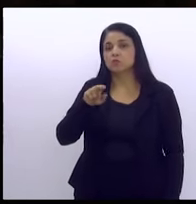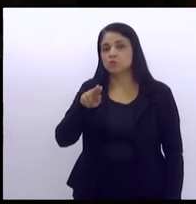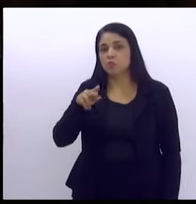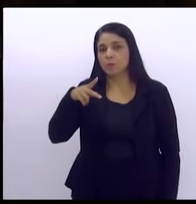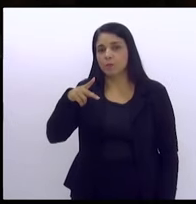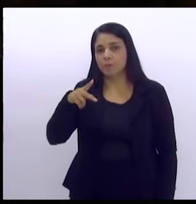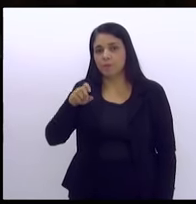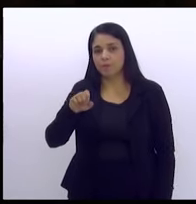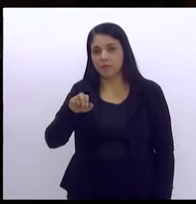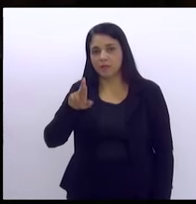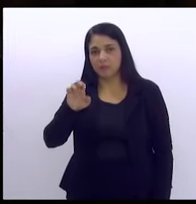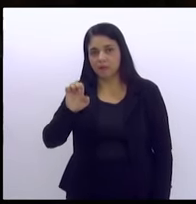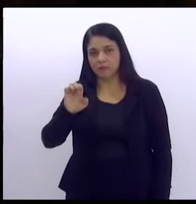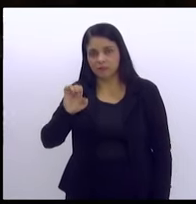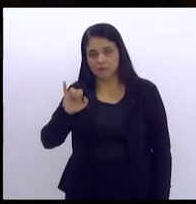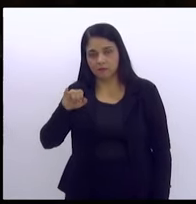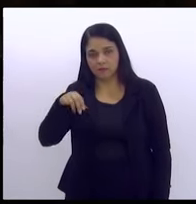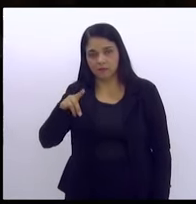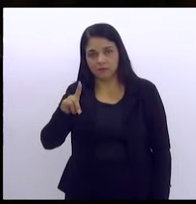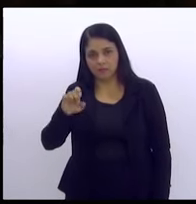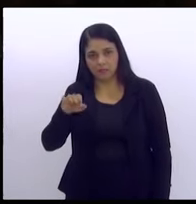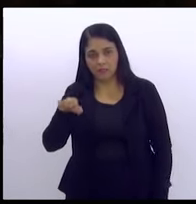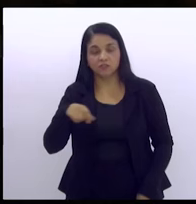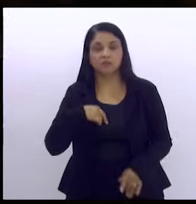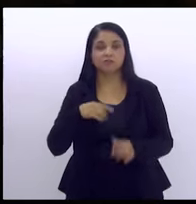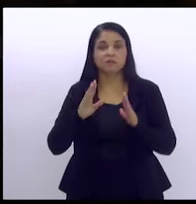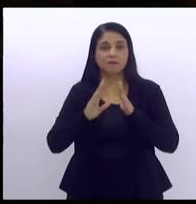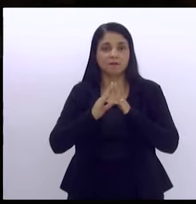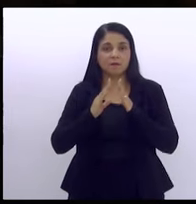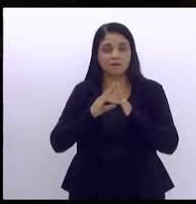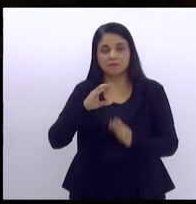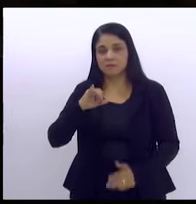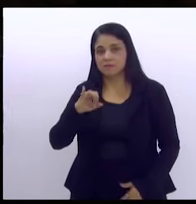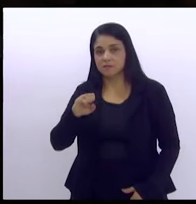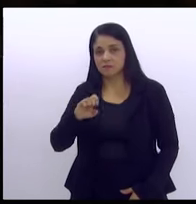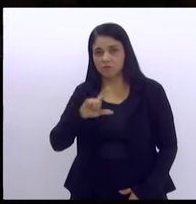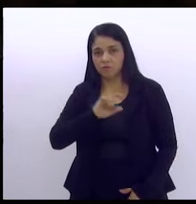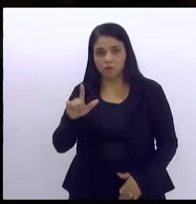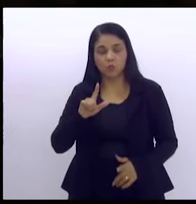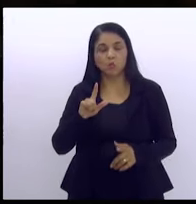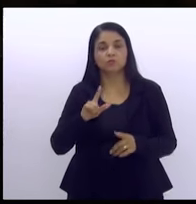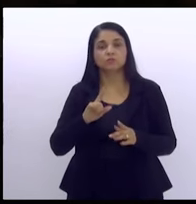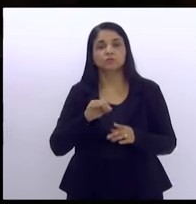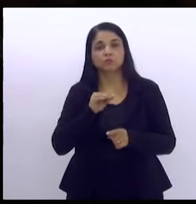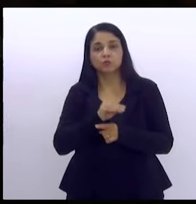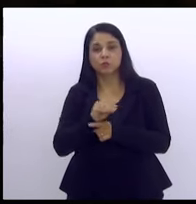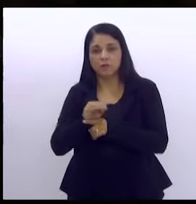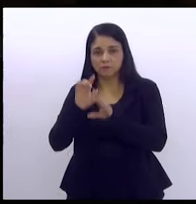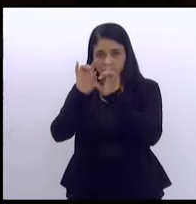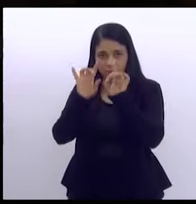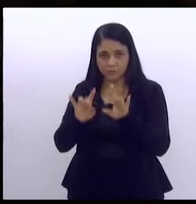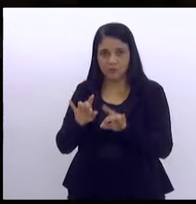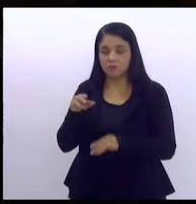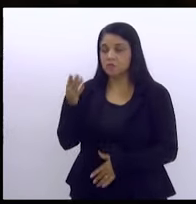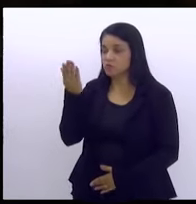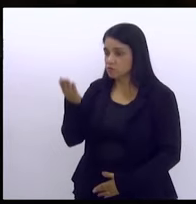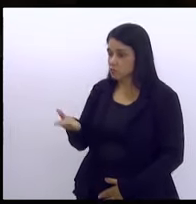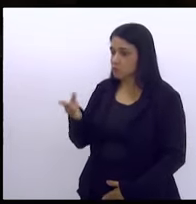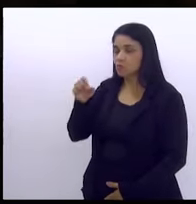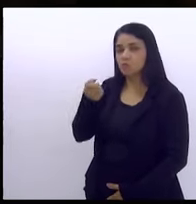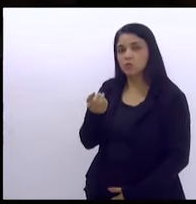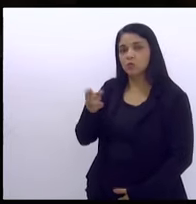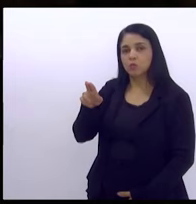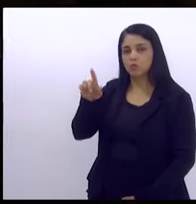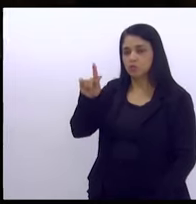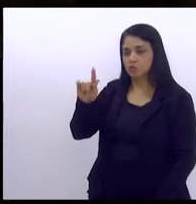da Subsecretaria da Casa Civil, de Cuidados Especiais da Casa Civil, que é o doutor Geraldo Nogueira, que está ali.